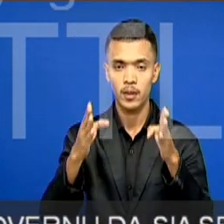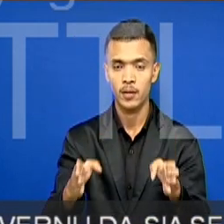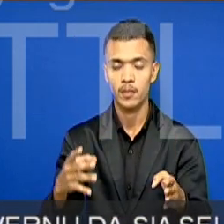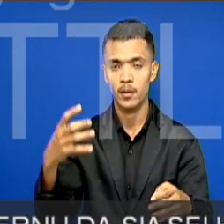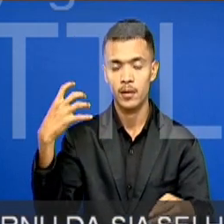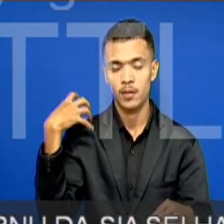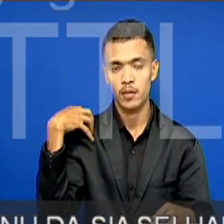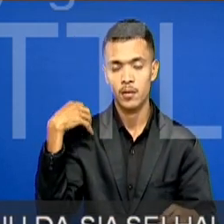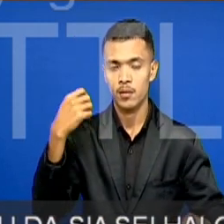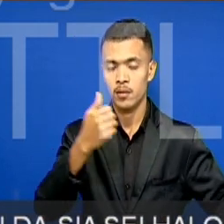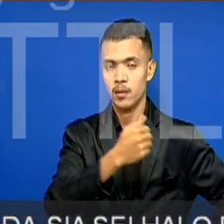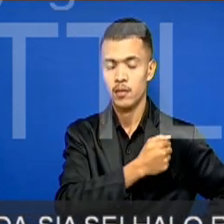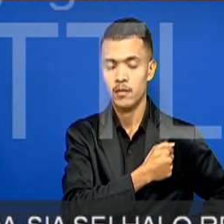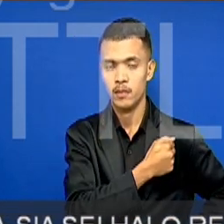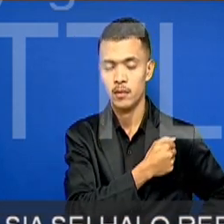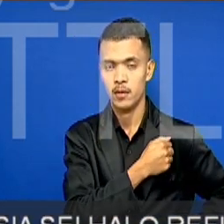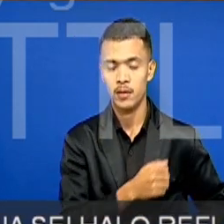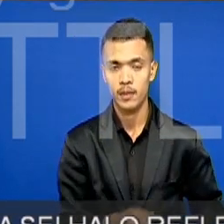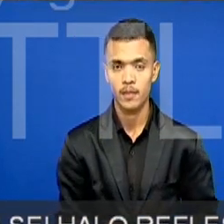Força Armada.